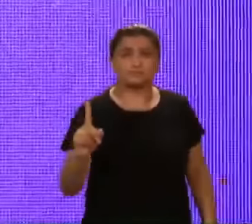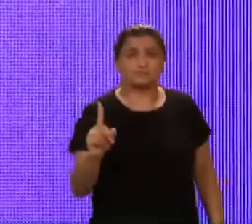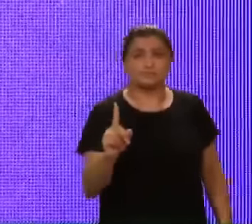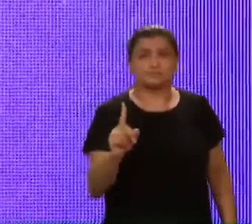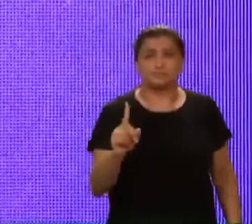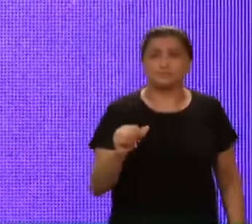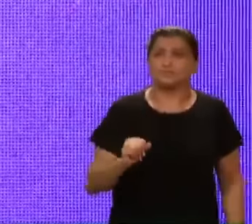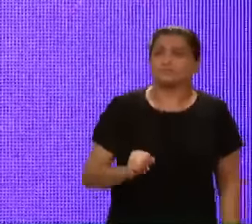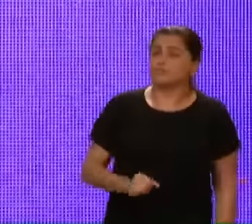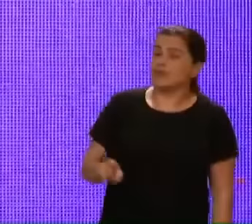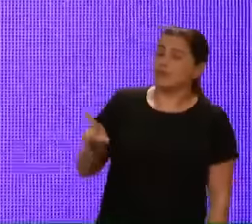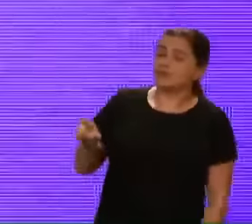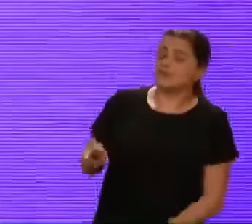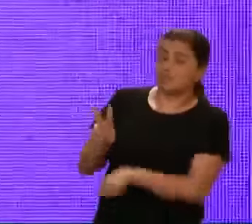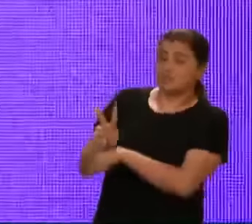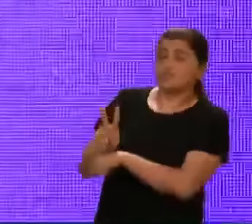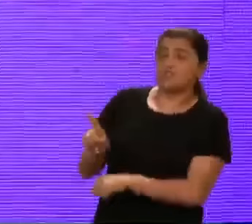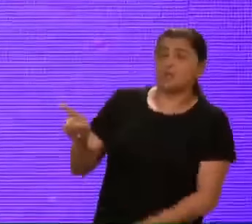vigia.